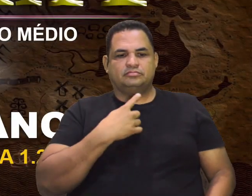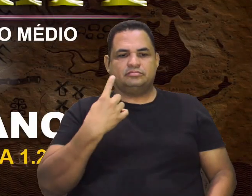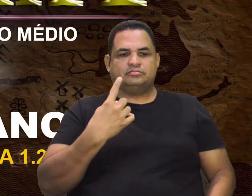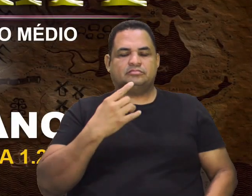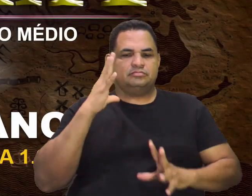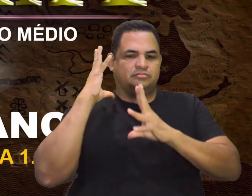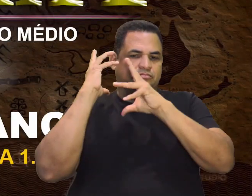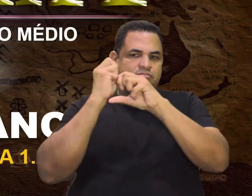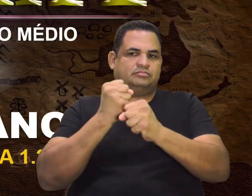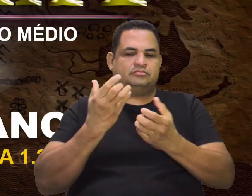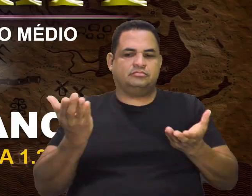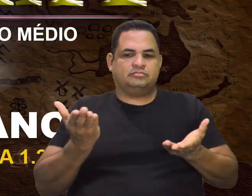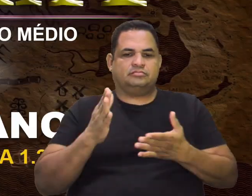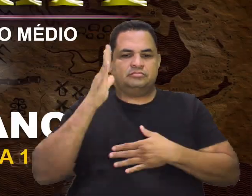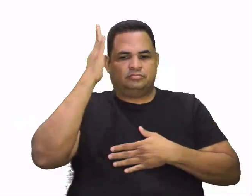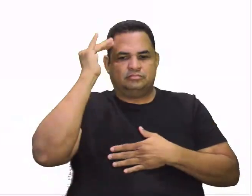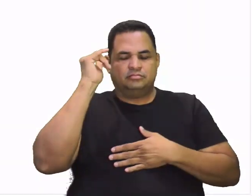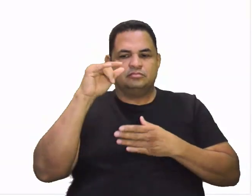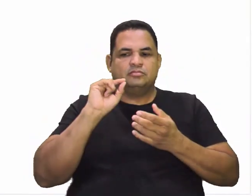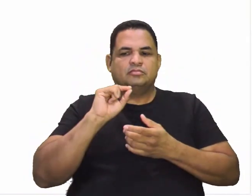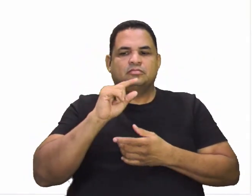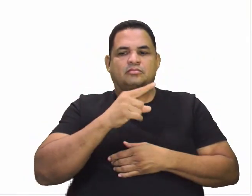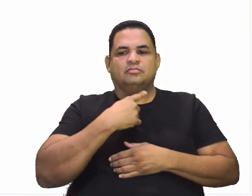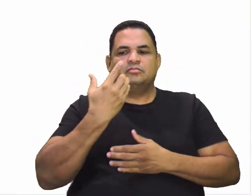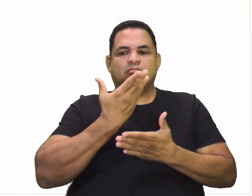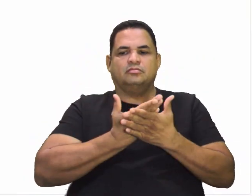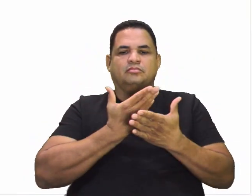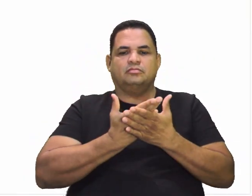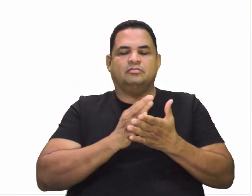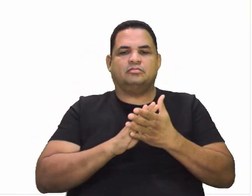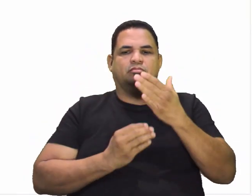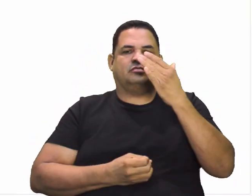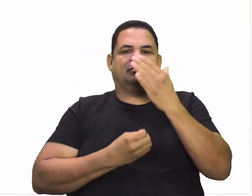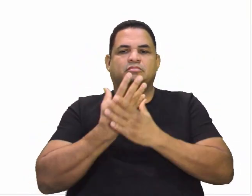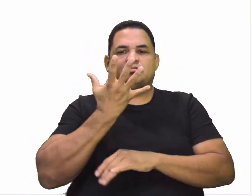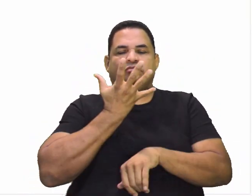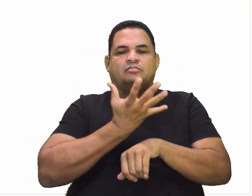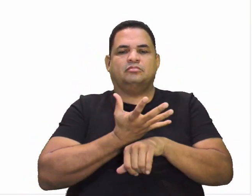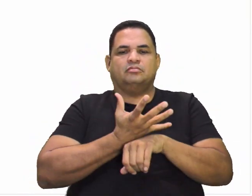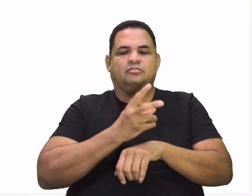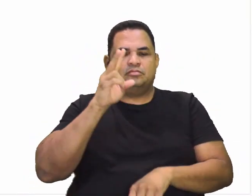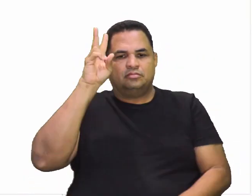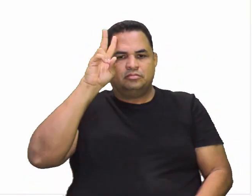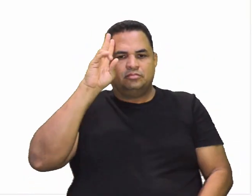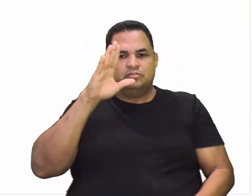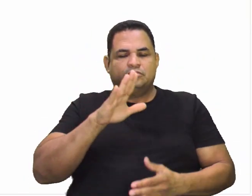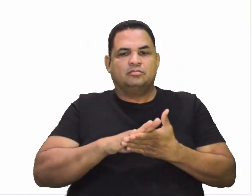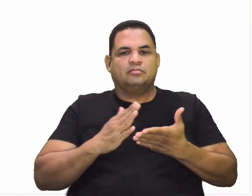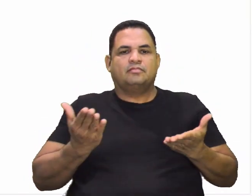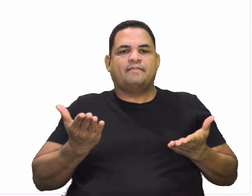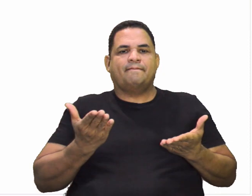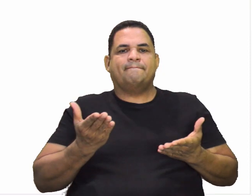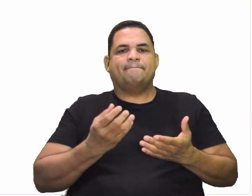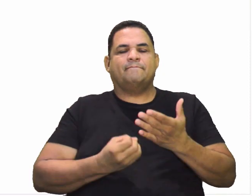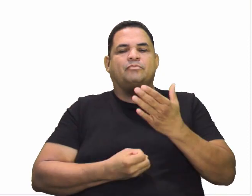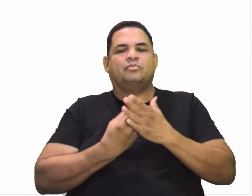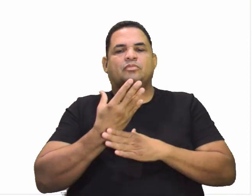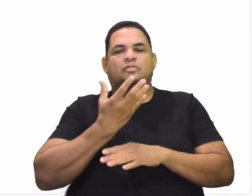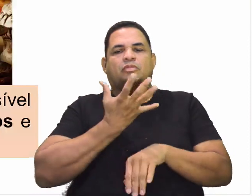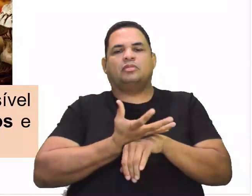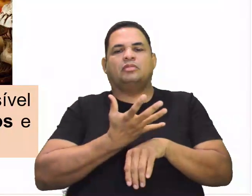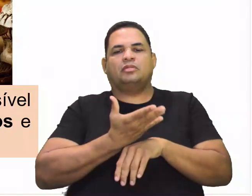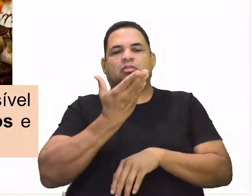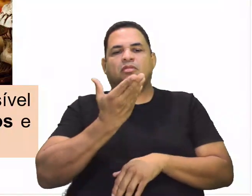iremos revisar agora, saber aqui o que nós estudamos aqui, a origem da disciplina de história. A origem dessa disciplina